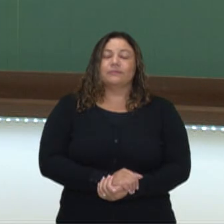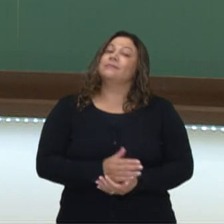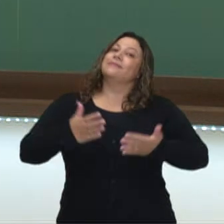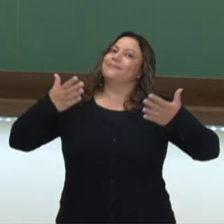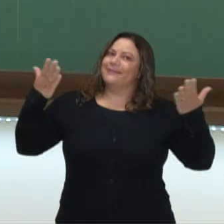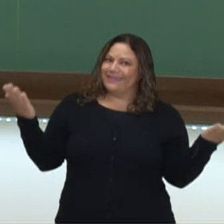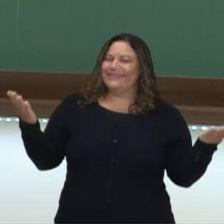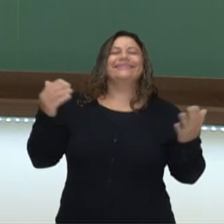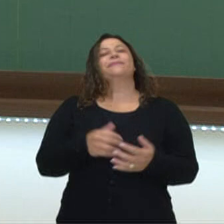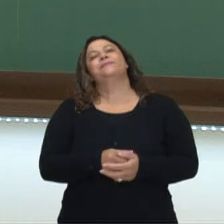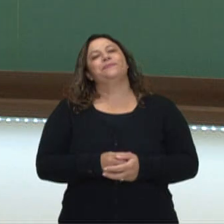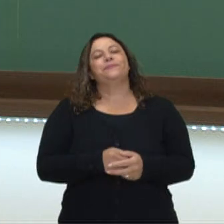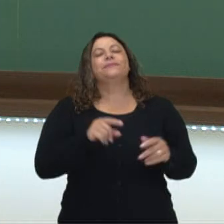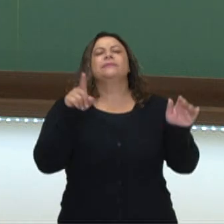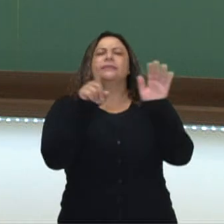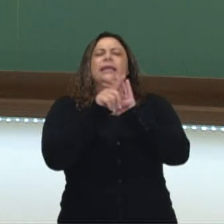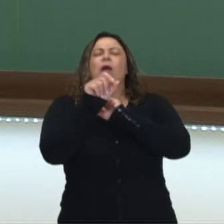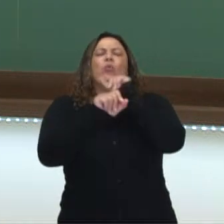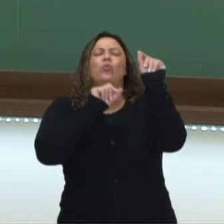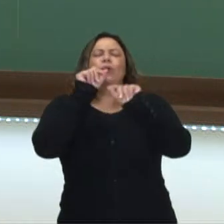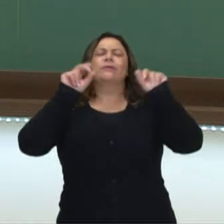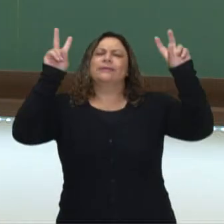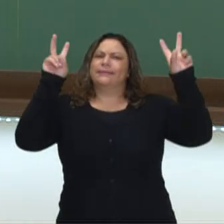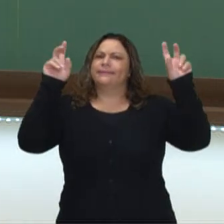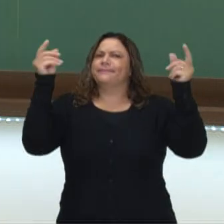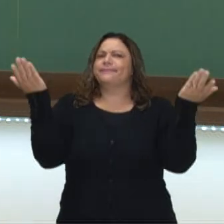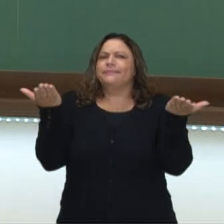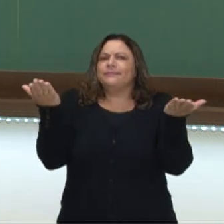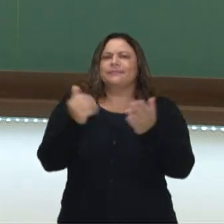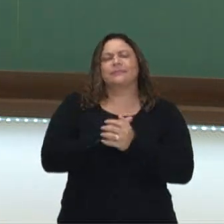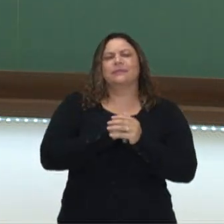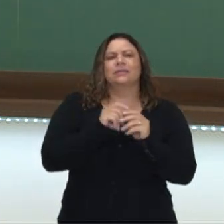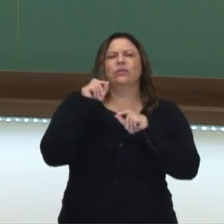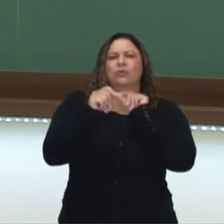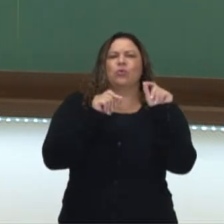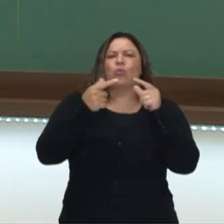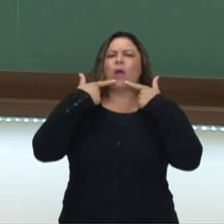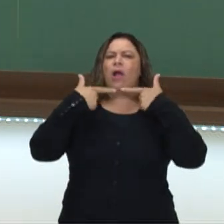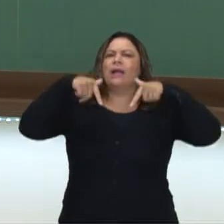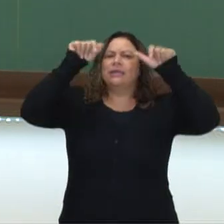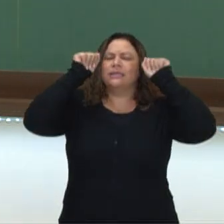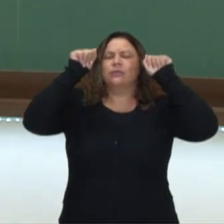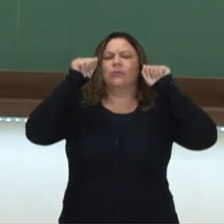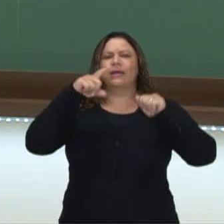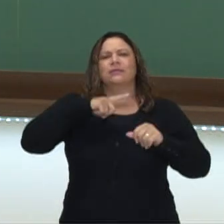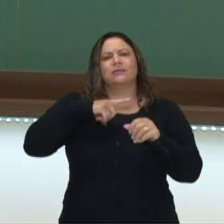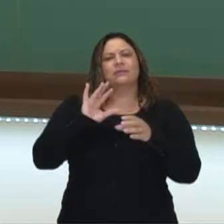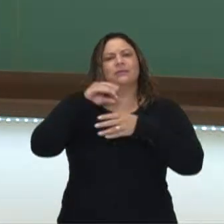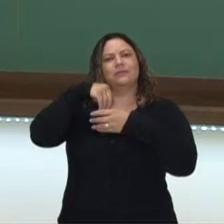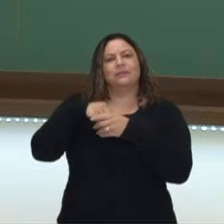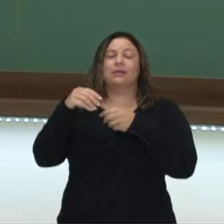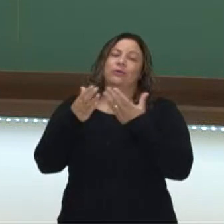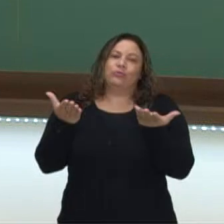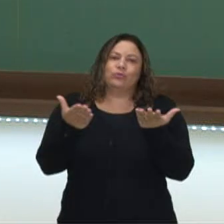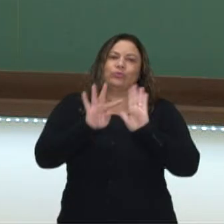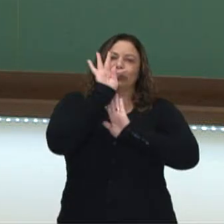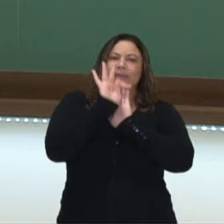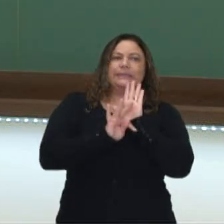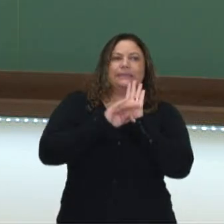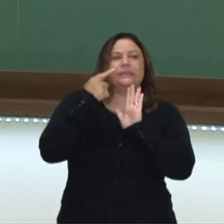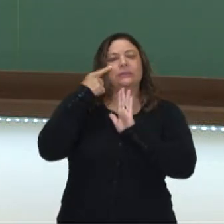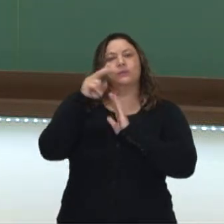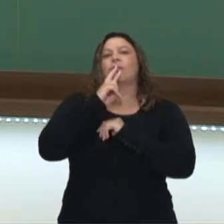Pô, minha gente, a questão era, o comando era, qual função da linguagem prevalece nesse texto? Pois bem, trago para vocês aqui